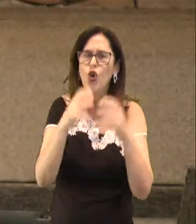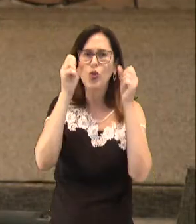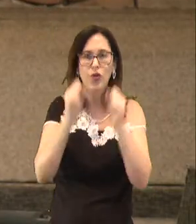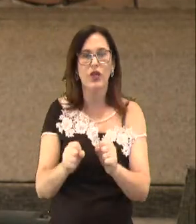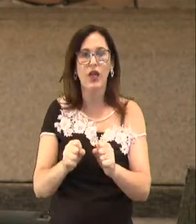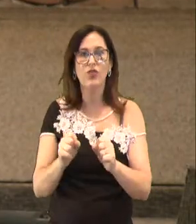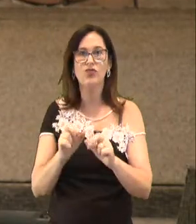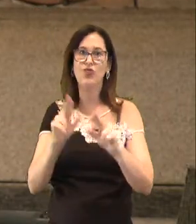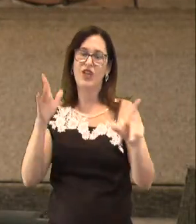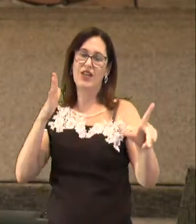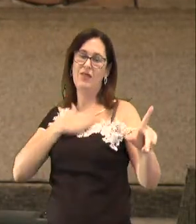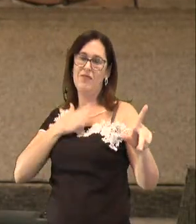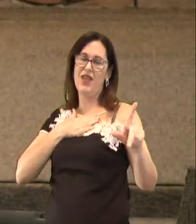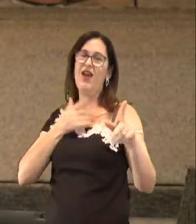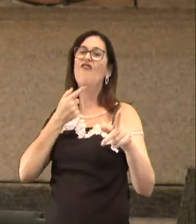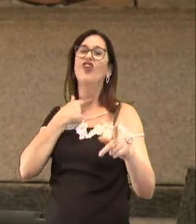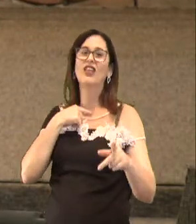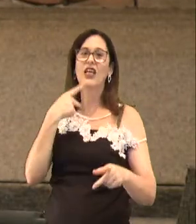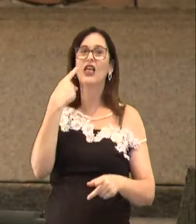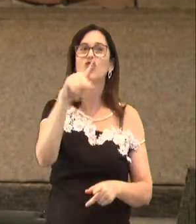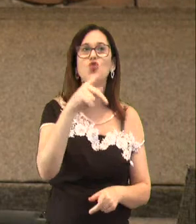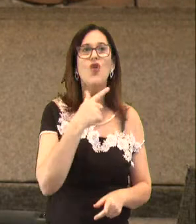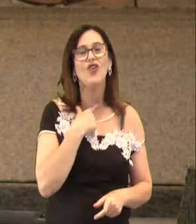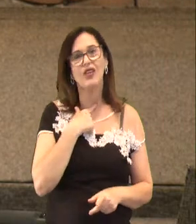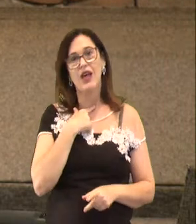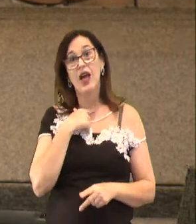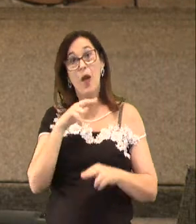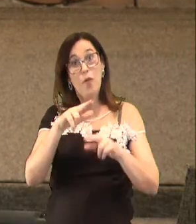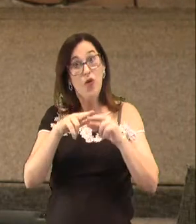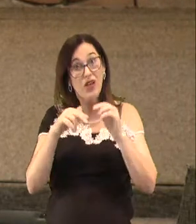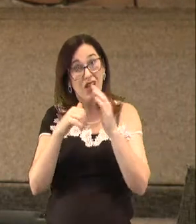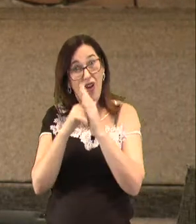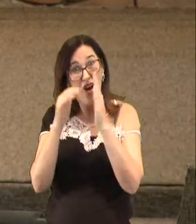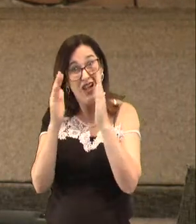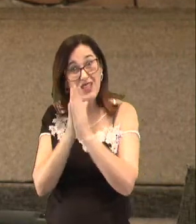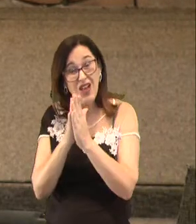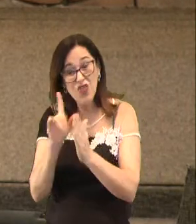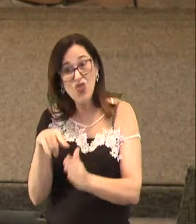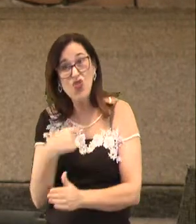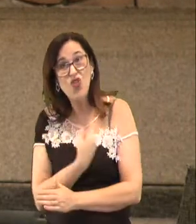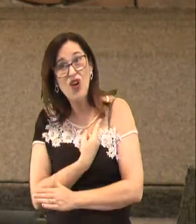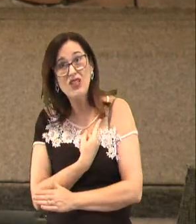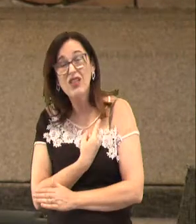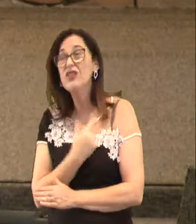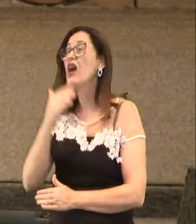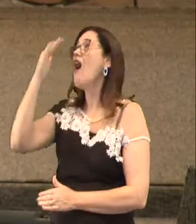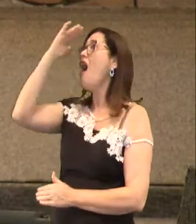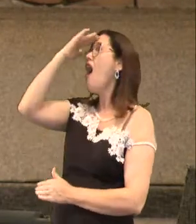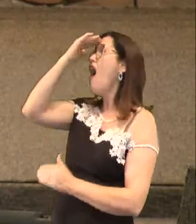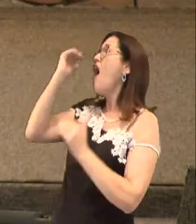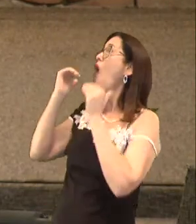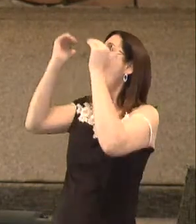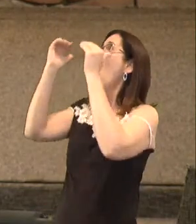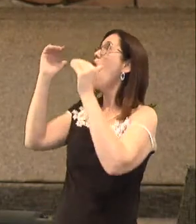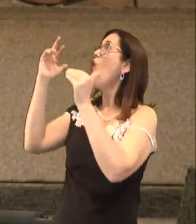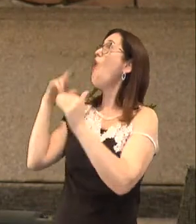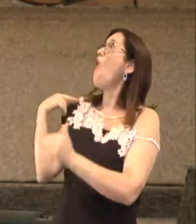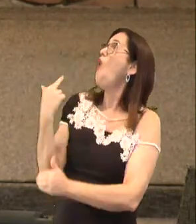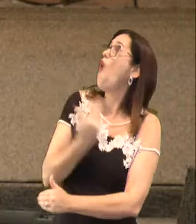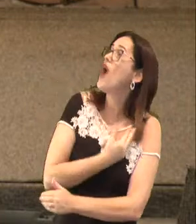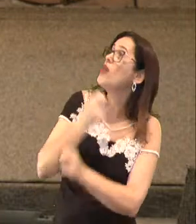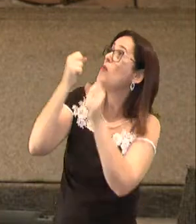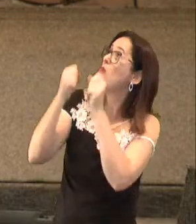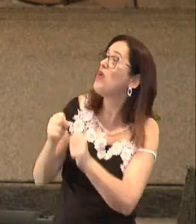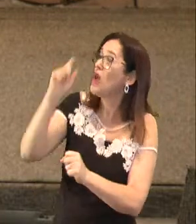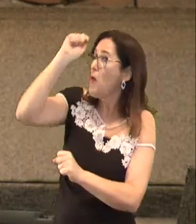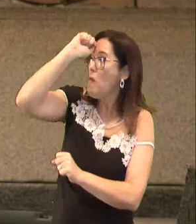e da sua vontade, e é por isso que nas nossas orações nós temos que reconhecer a soberania, o reino, o poder, a autoridade do